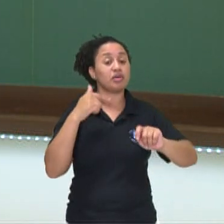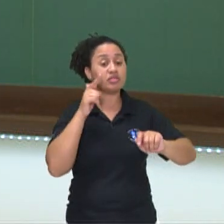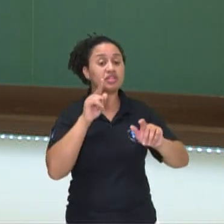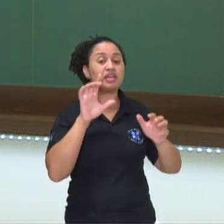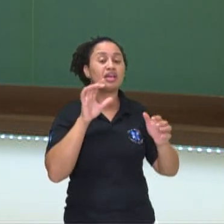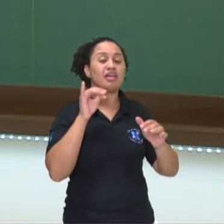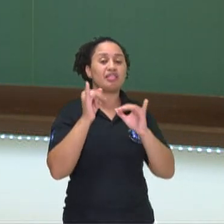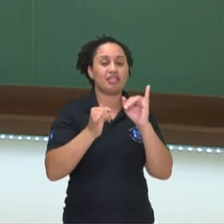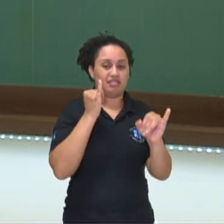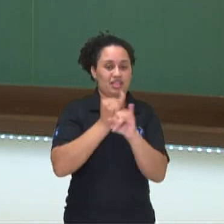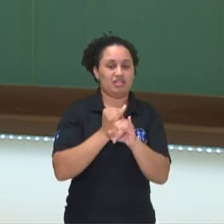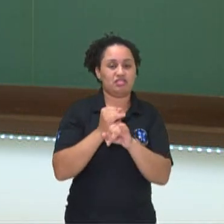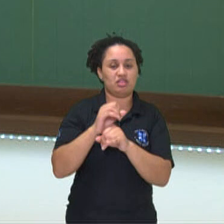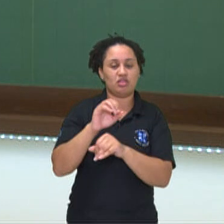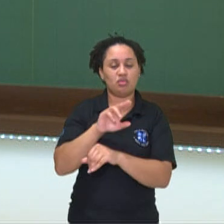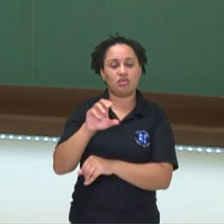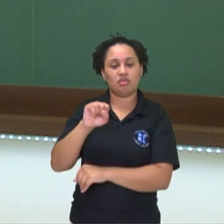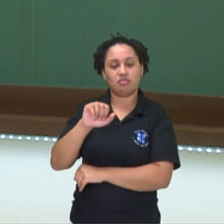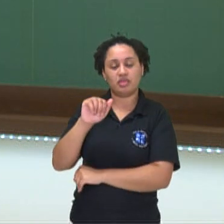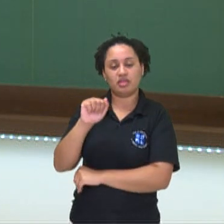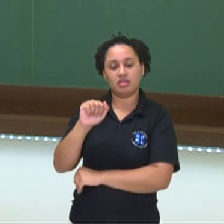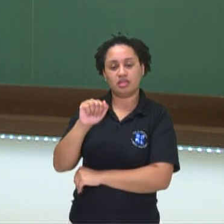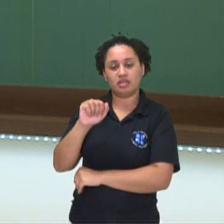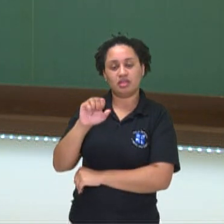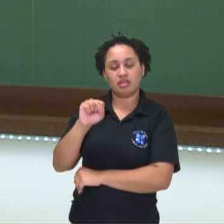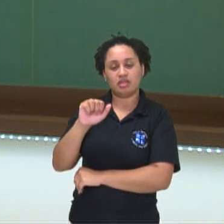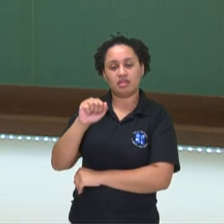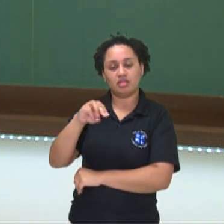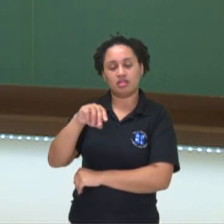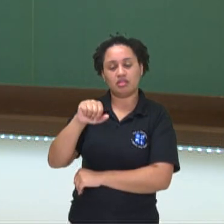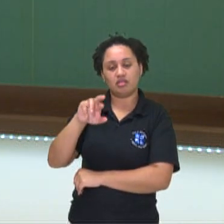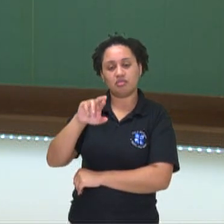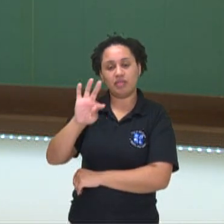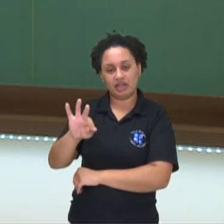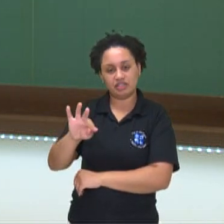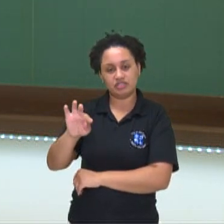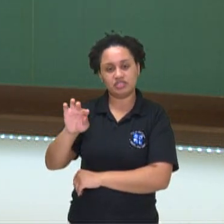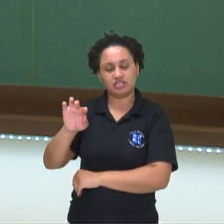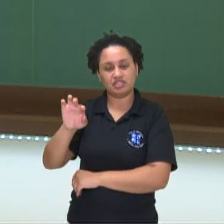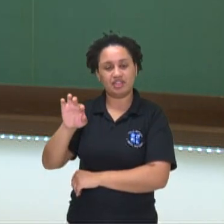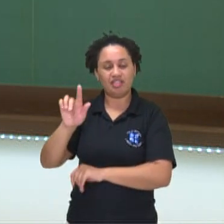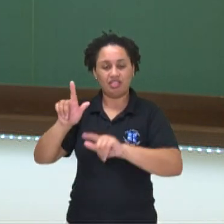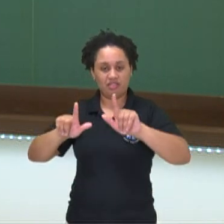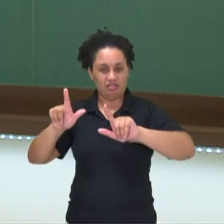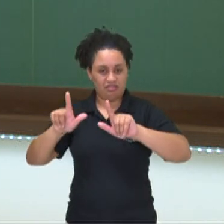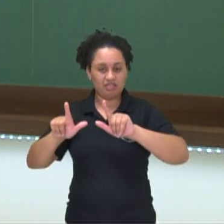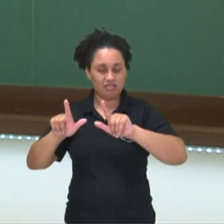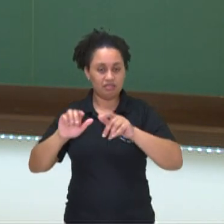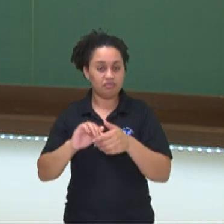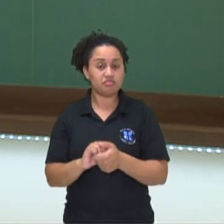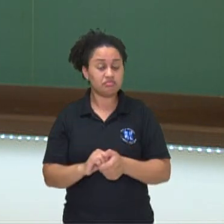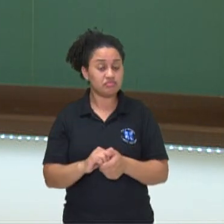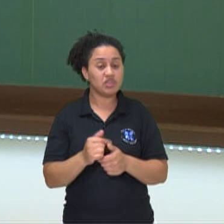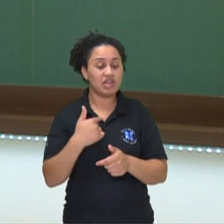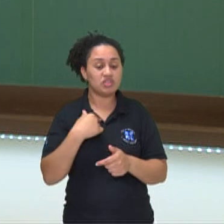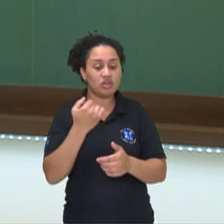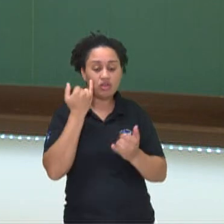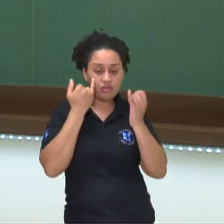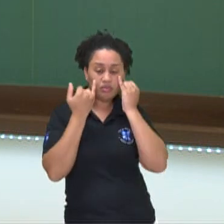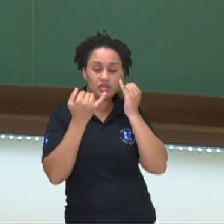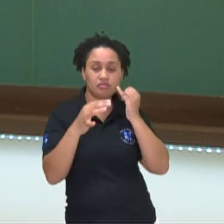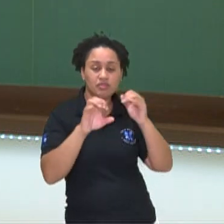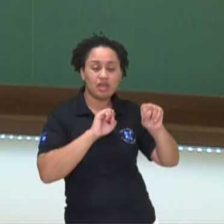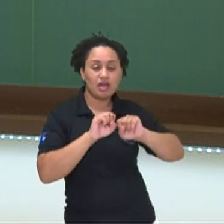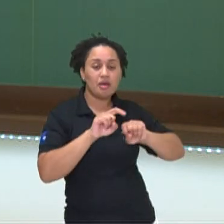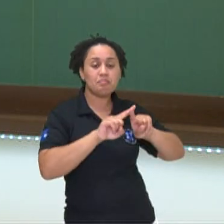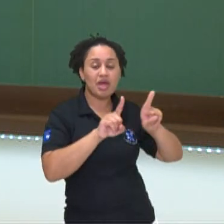são as Smart TVs, televisões espertas, porque elas não são apenas passivas, elas não recebem apenas as informações,